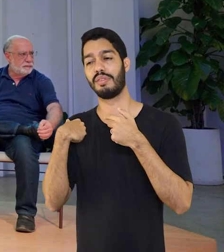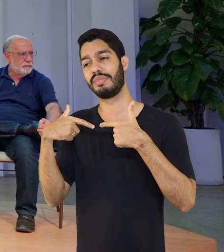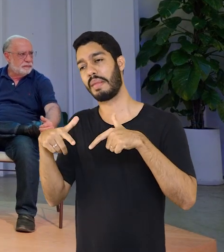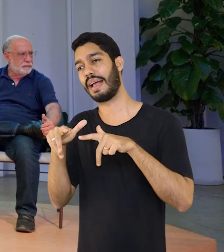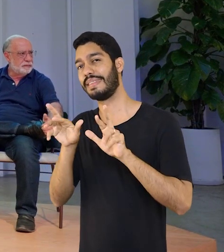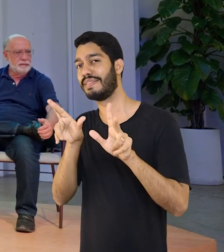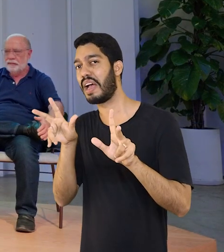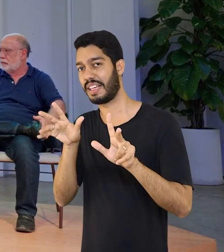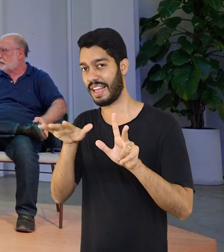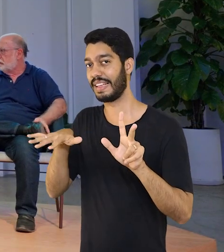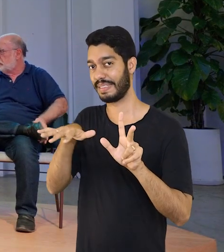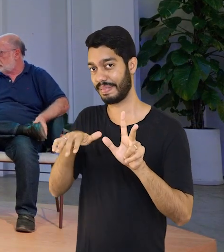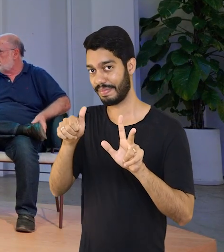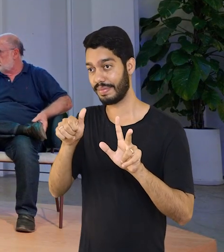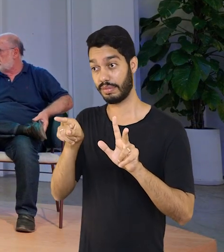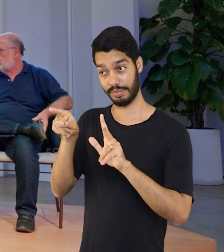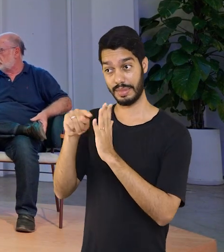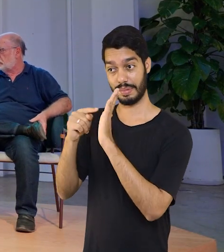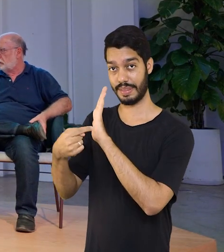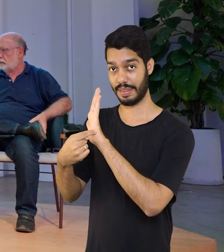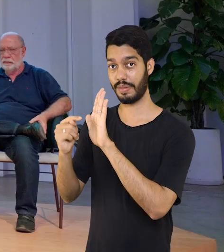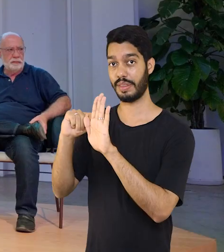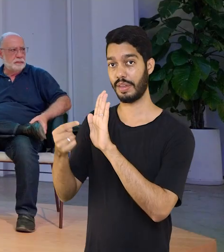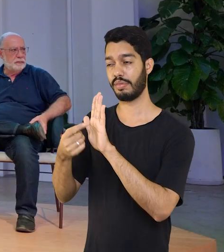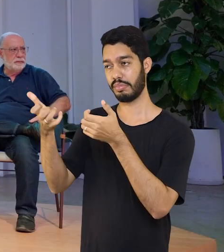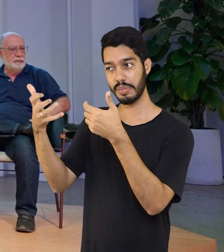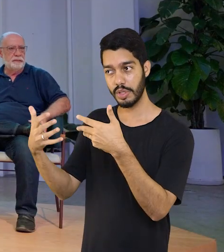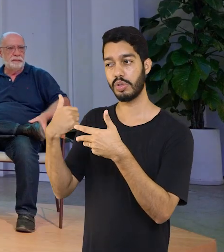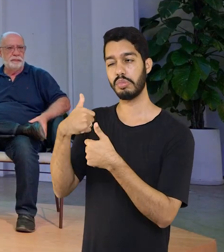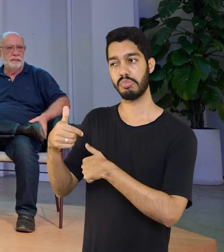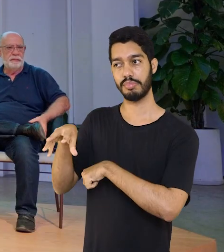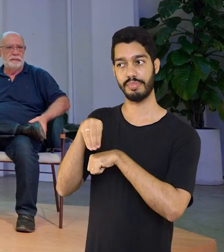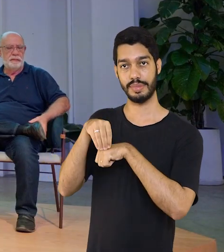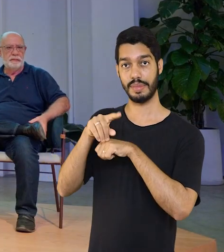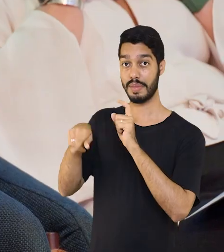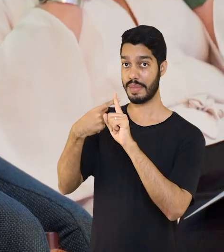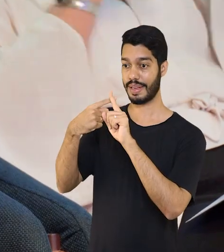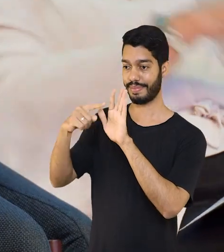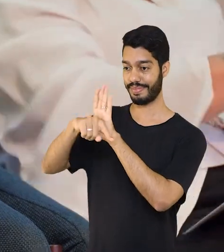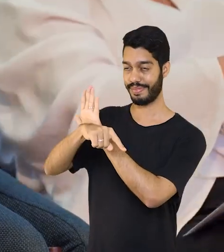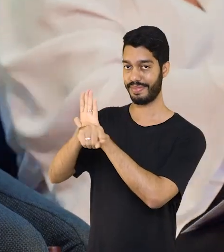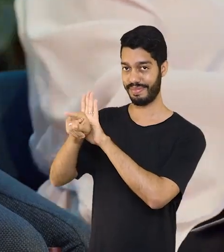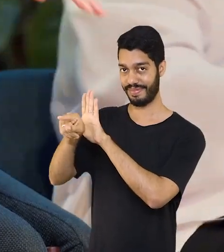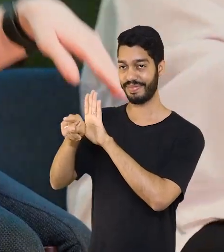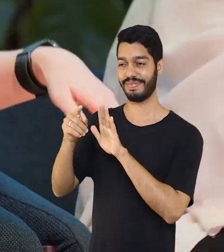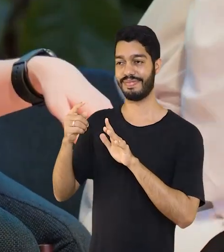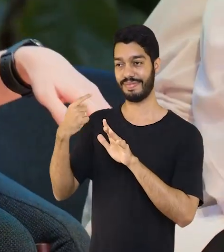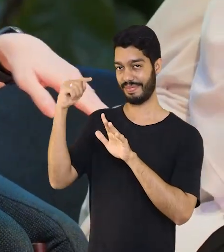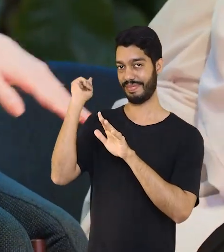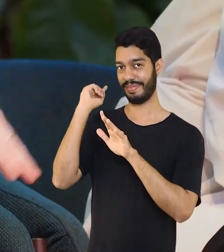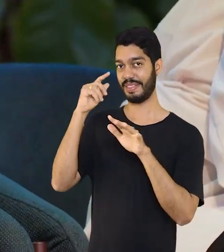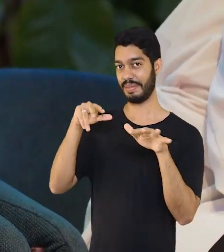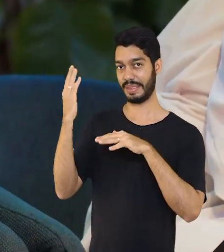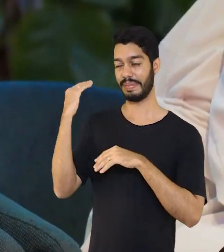do meu escopo de trabalho. Eu vou bem para a metáfora que ele trouxe e aí eu vou avançar e mergulhar